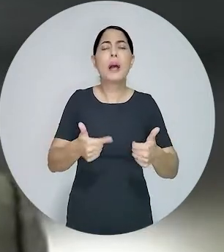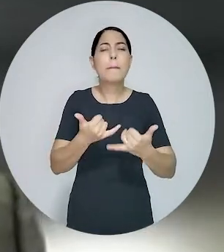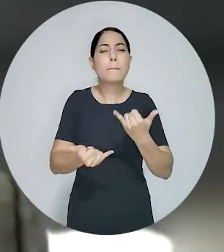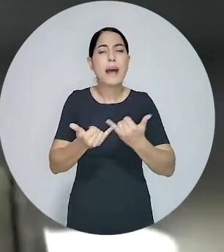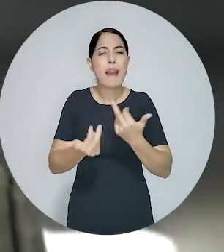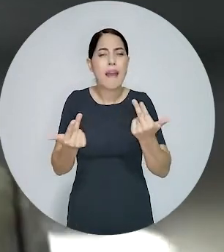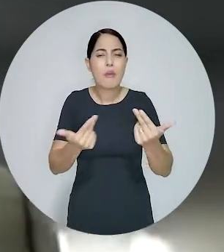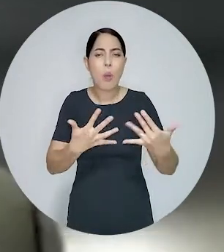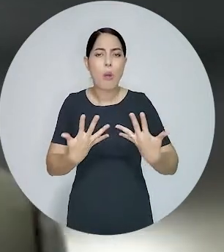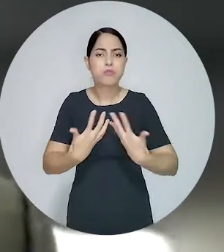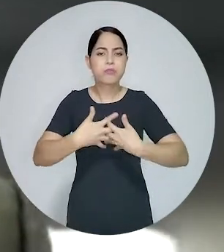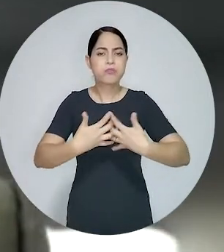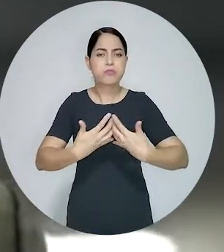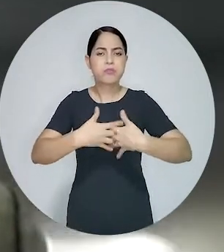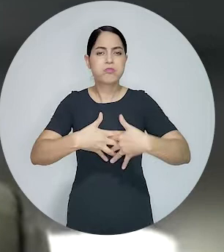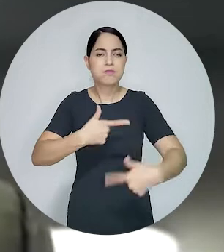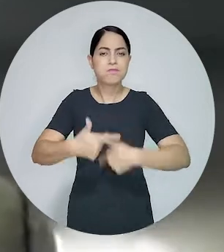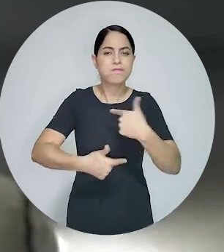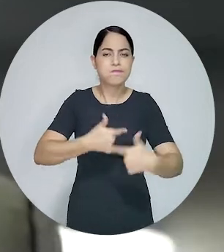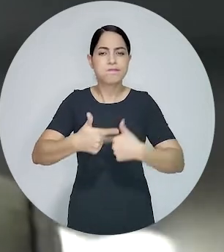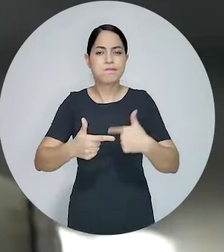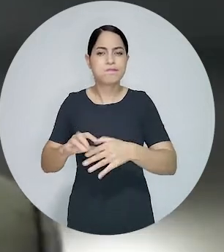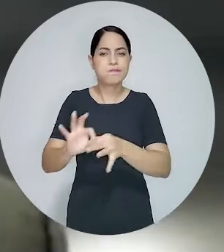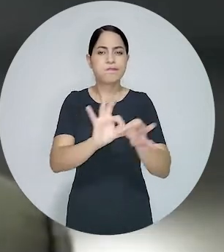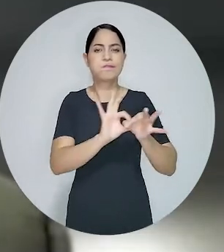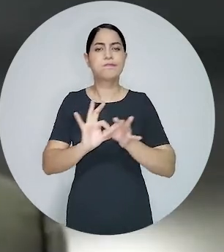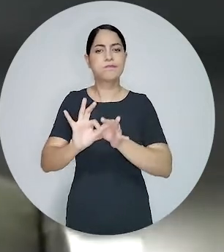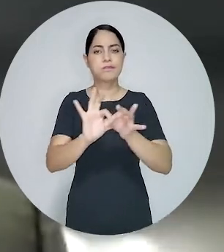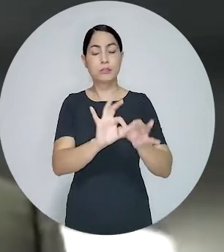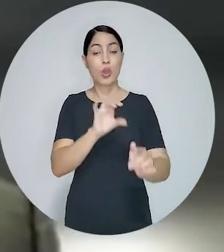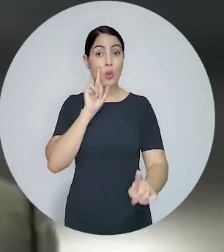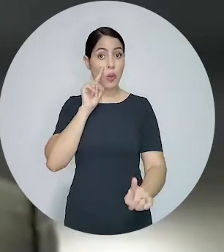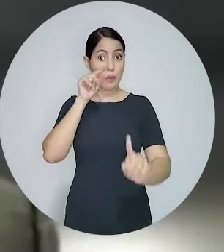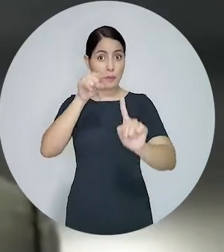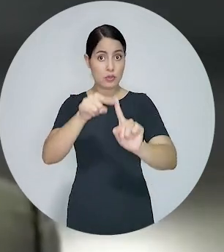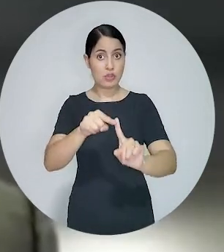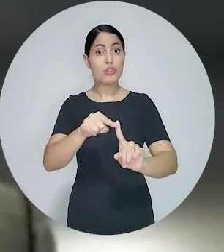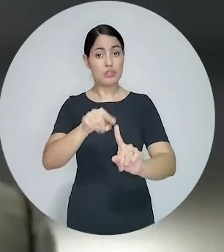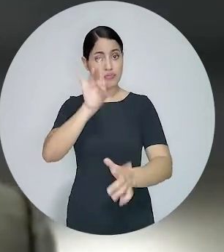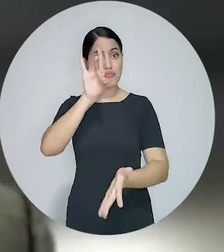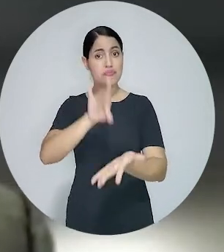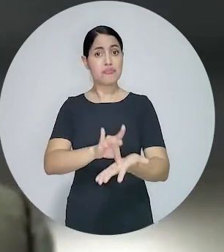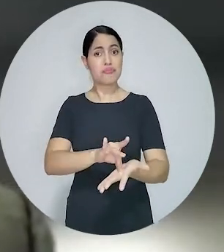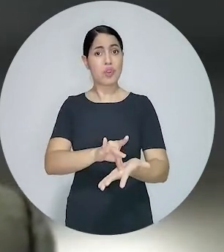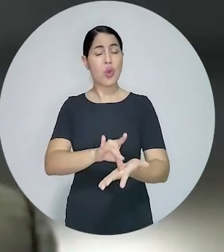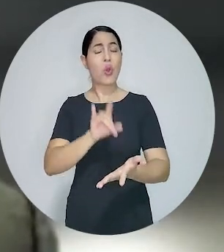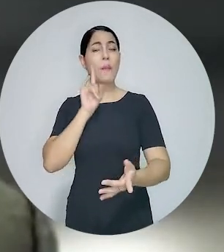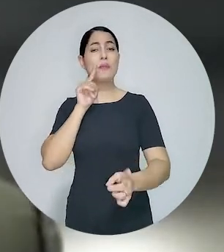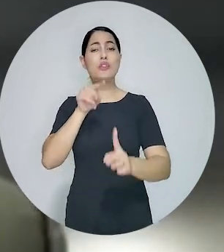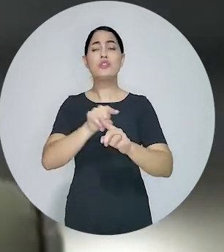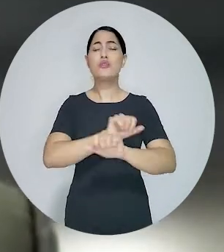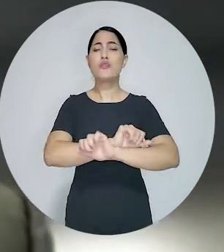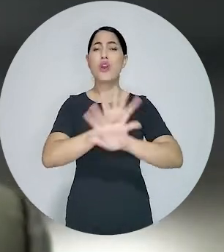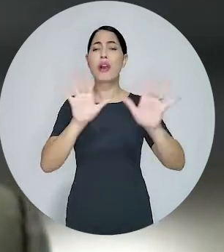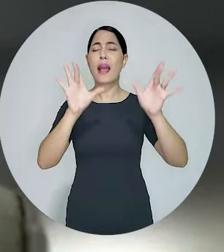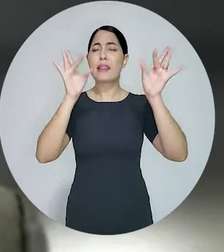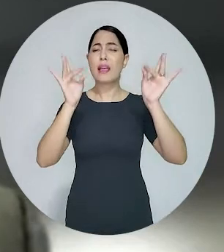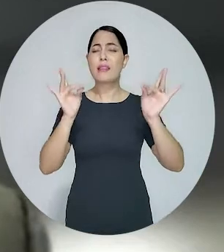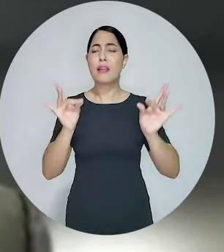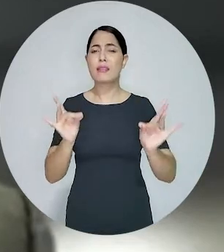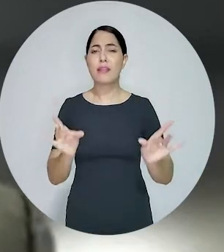uma engrenagem, trabalhando de maneira conjunta, busca entregar exatamente esses